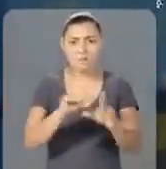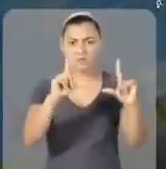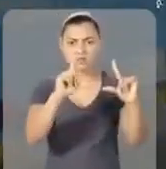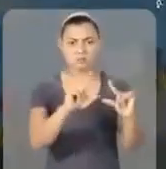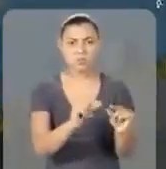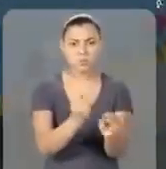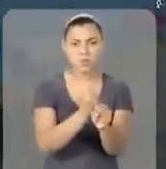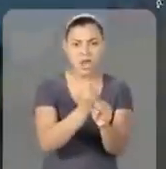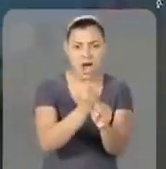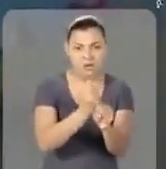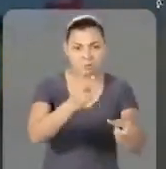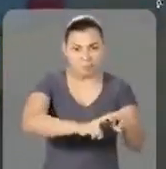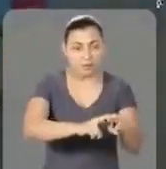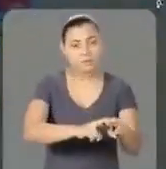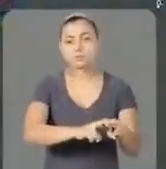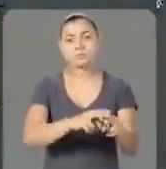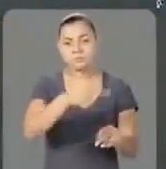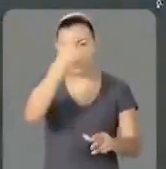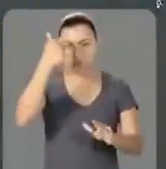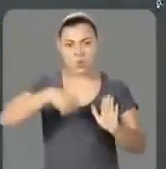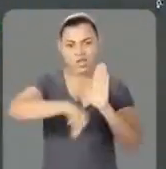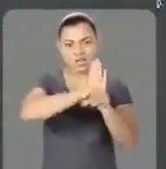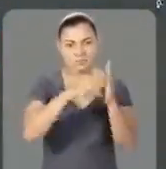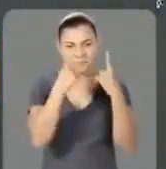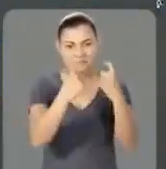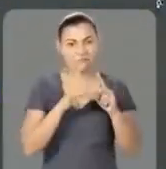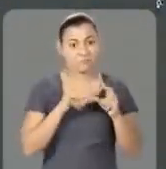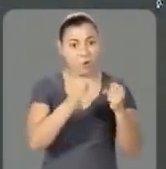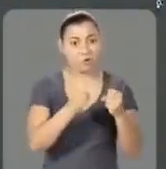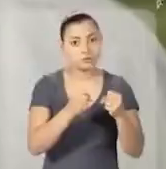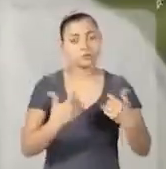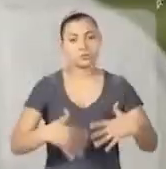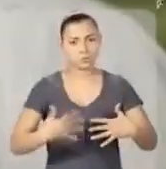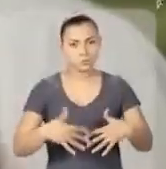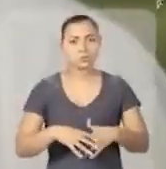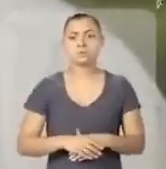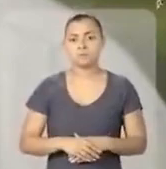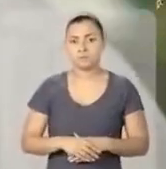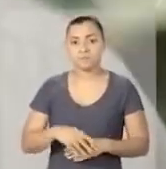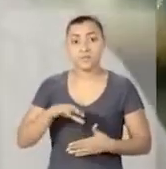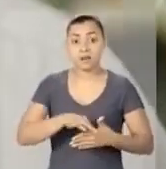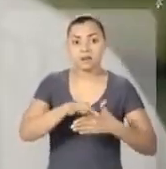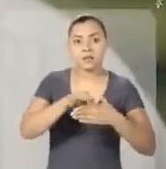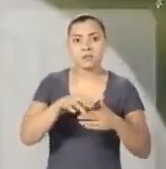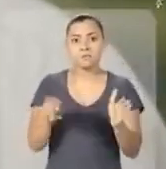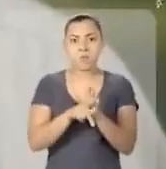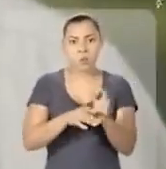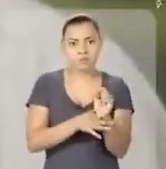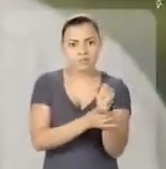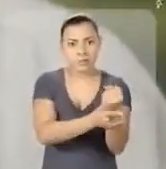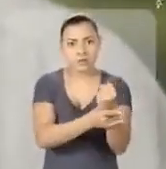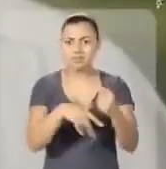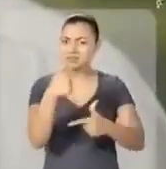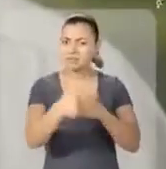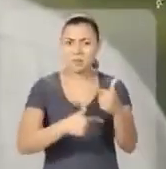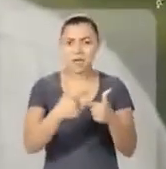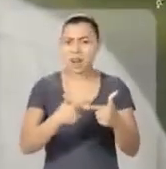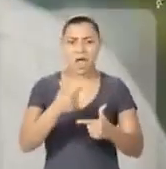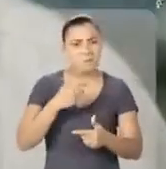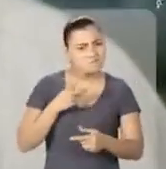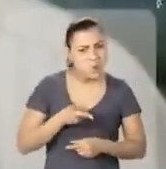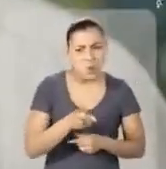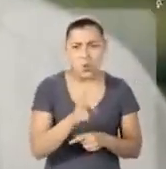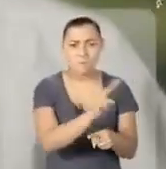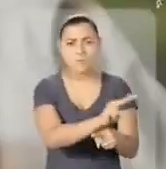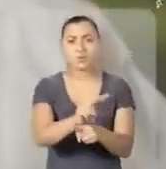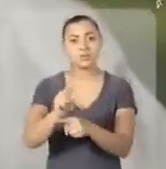as reduções de pena para quem comete crimes violentos. Ser o comandante da segurança, trabalhar sem